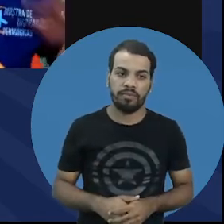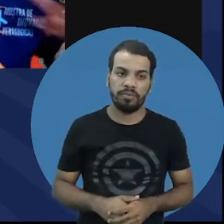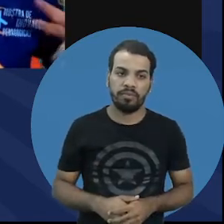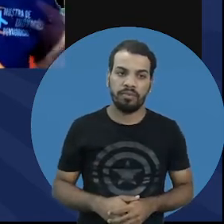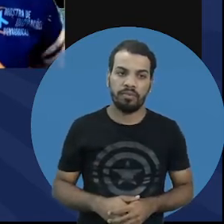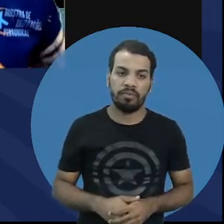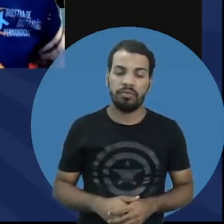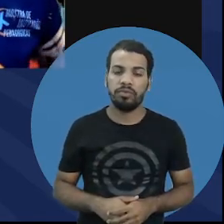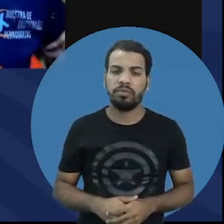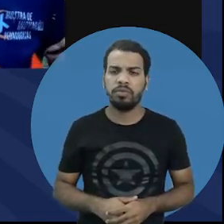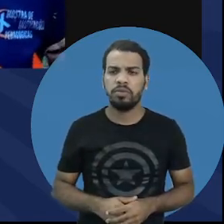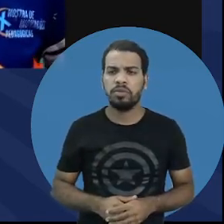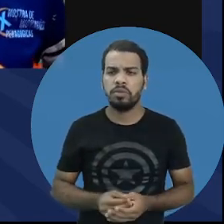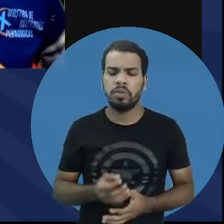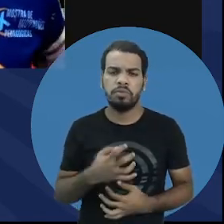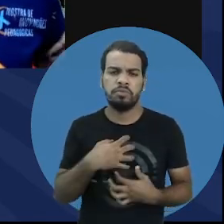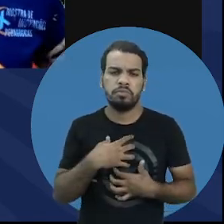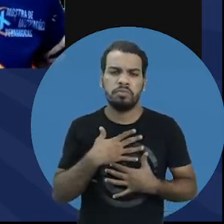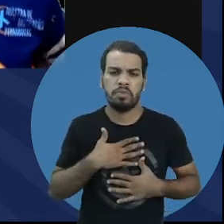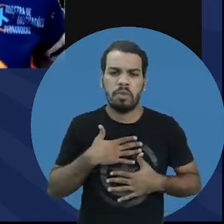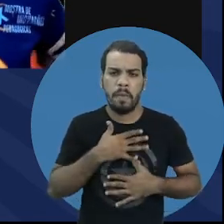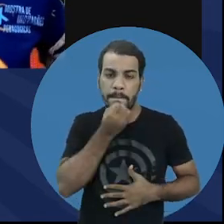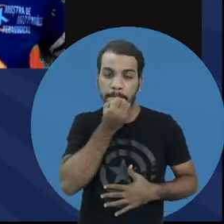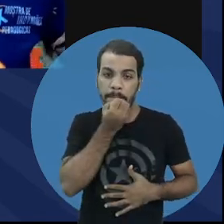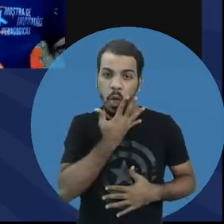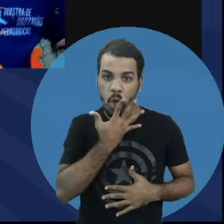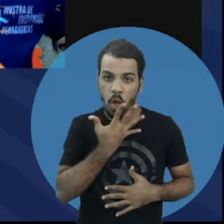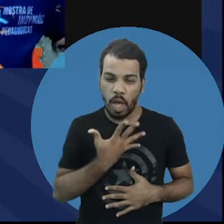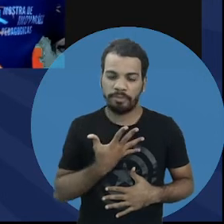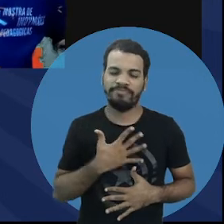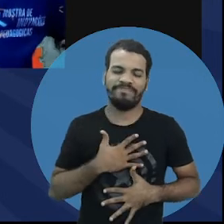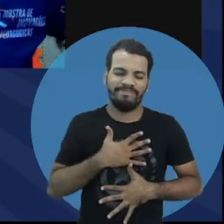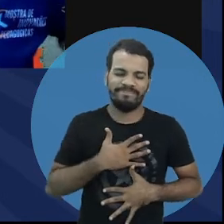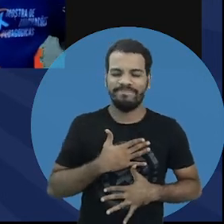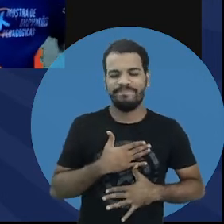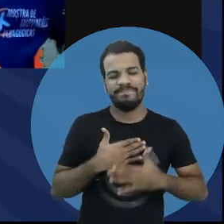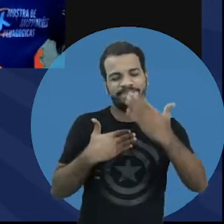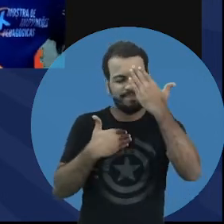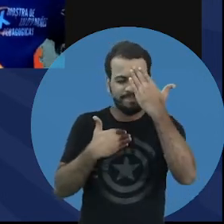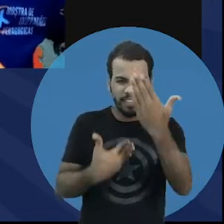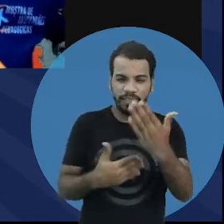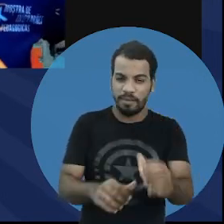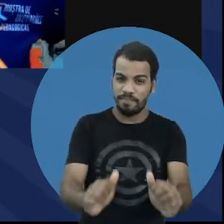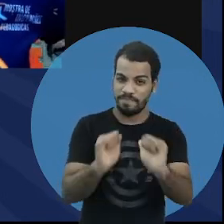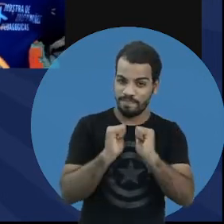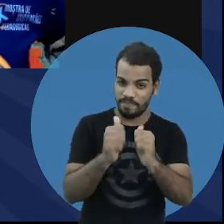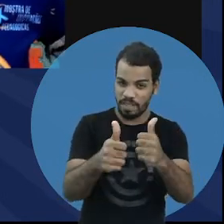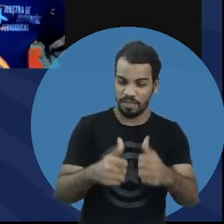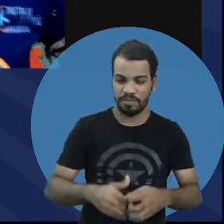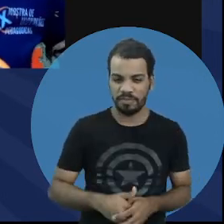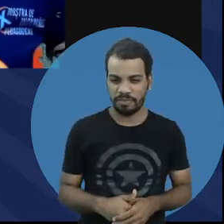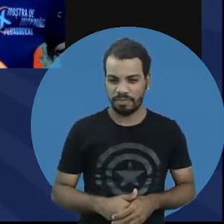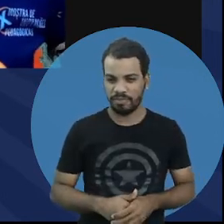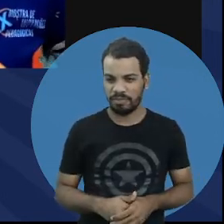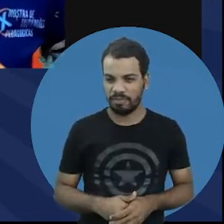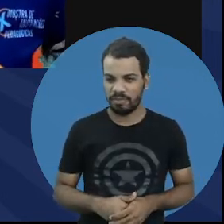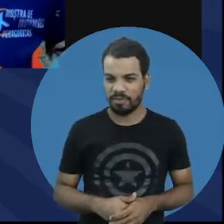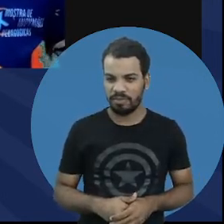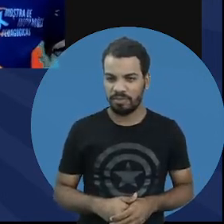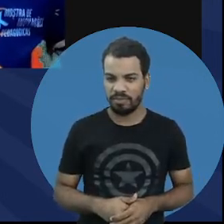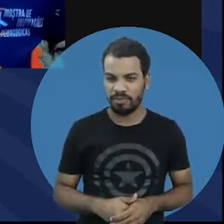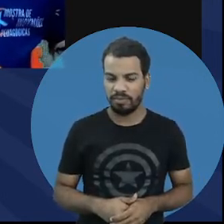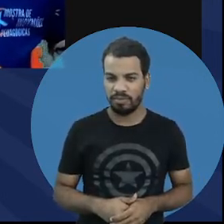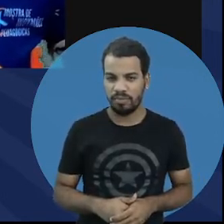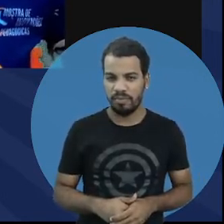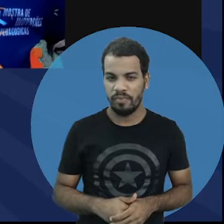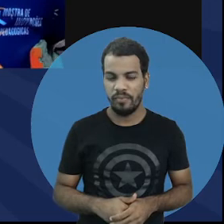uma sensação boa, agradável e, sobretudo, de gratidão. Tá bom, pessoal? Obrigado. Então, nossa palavra aí,